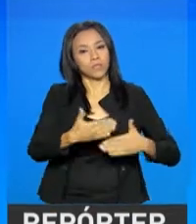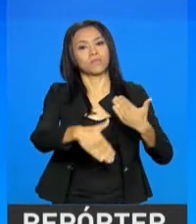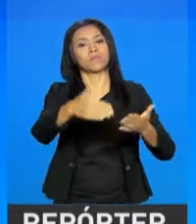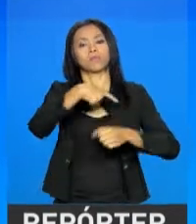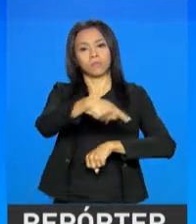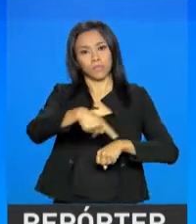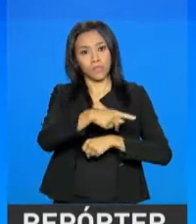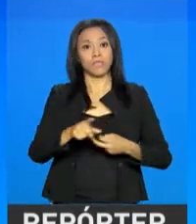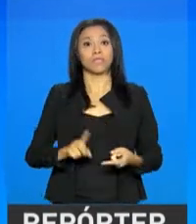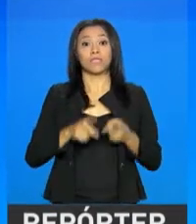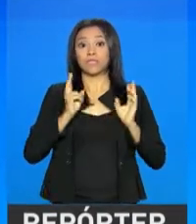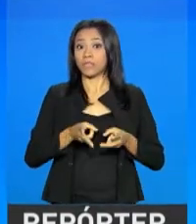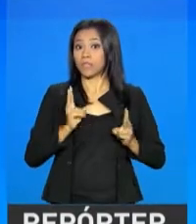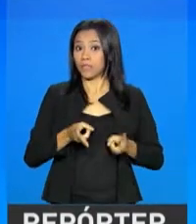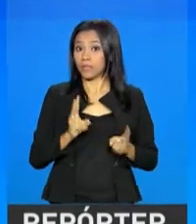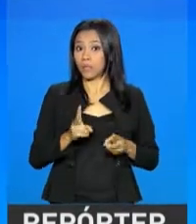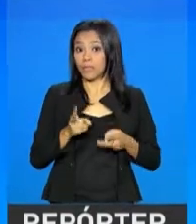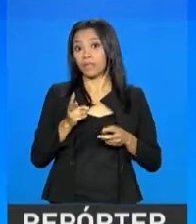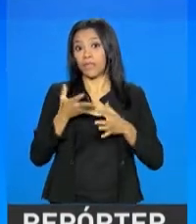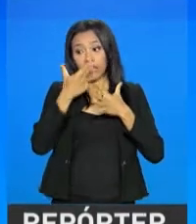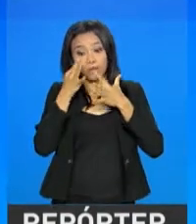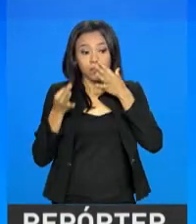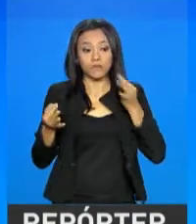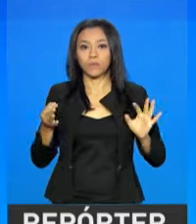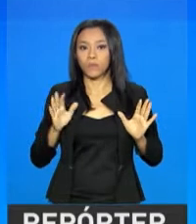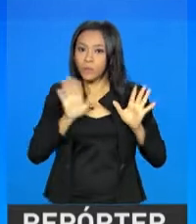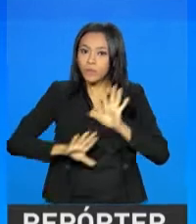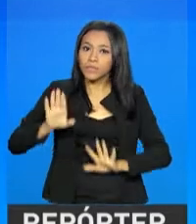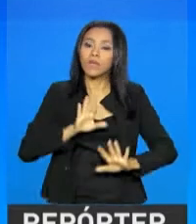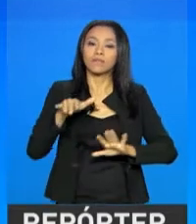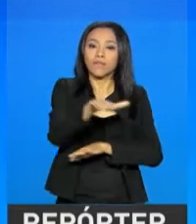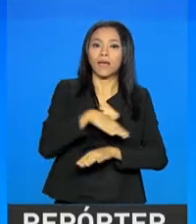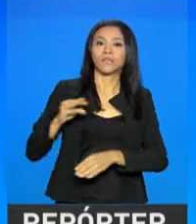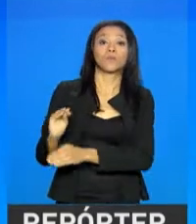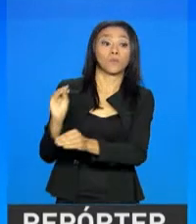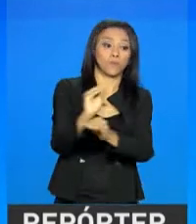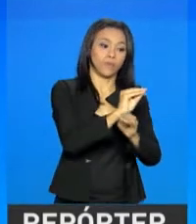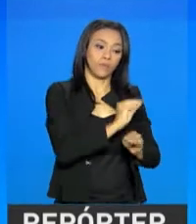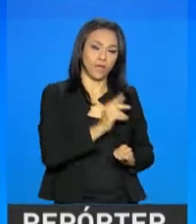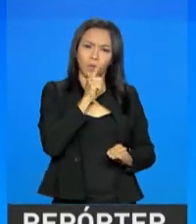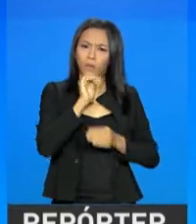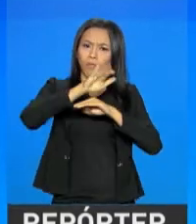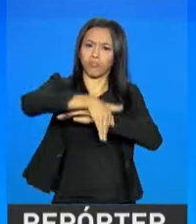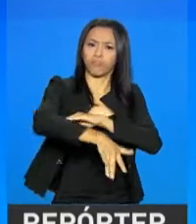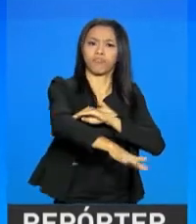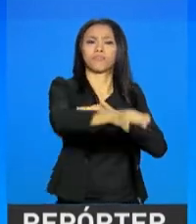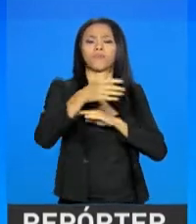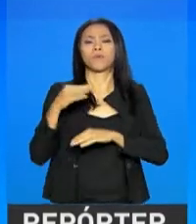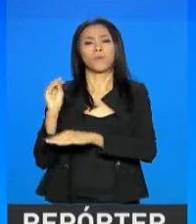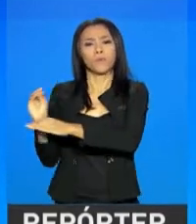sempre com os olhos postos na sustentabilidade nesse espaço incluímos a